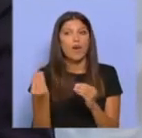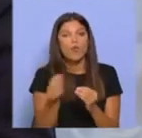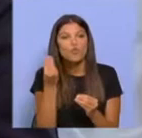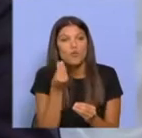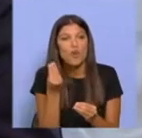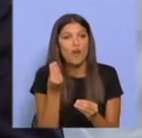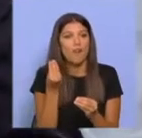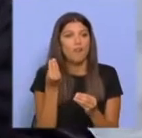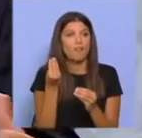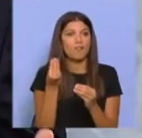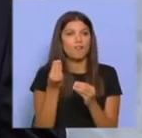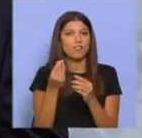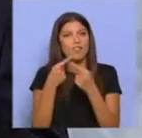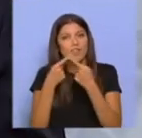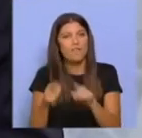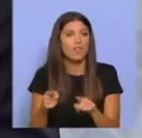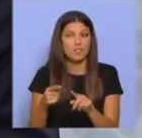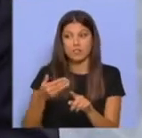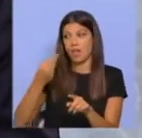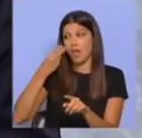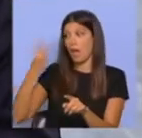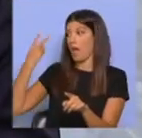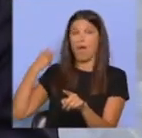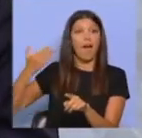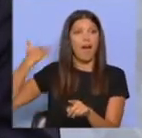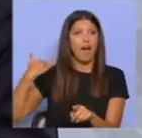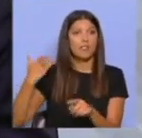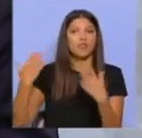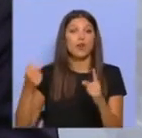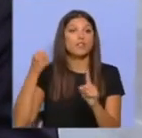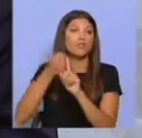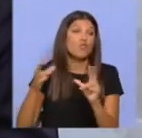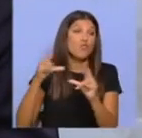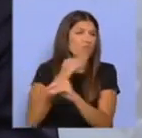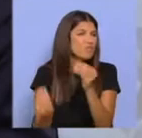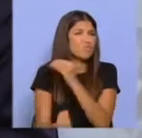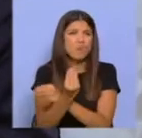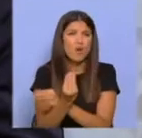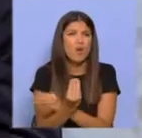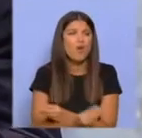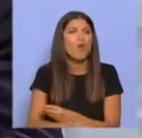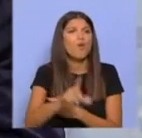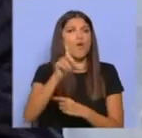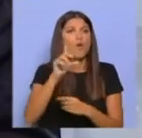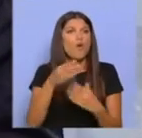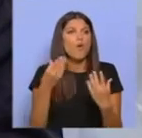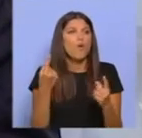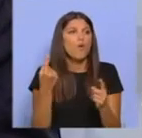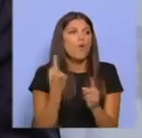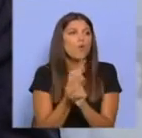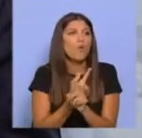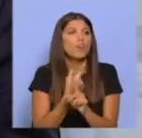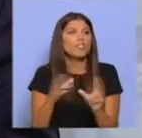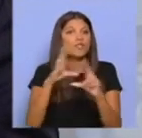sempre foram, diferentes das anteriores, enfrentam novos desafios, conhecem novas ferramentas, dominam novas